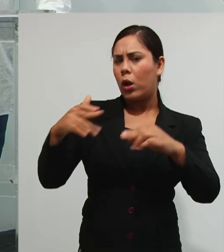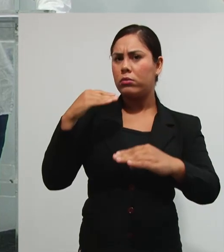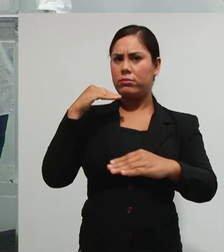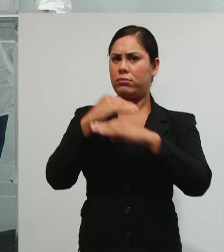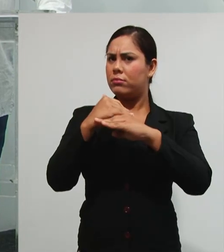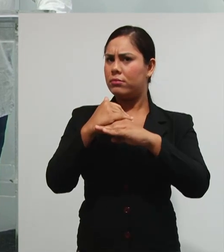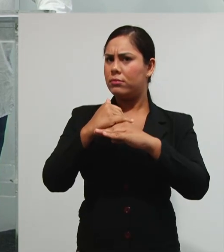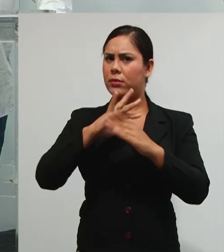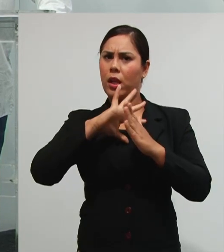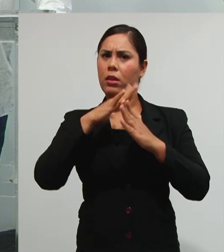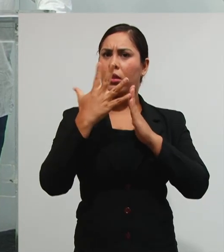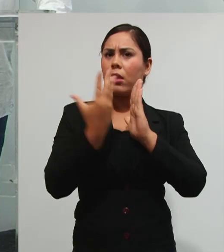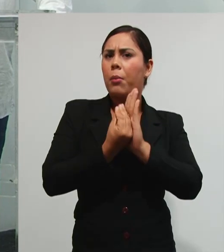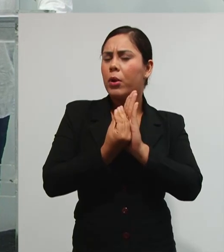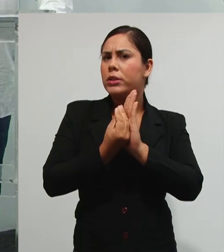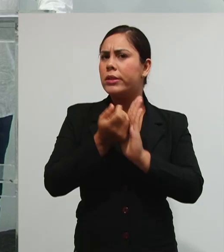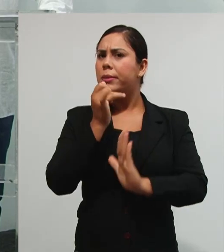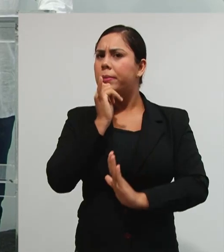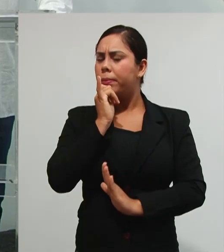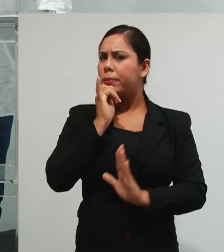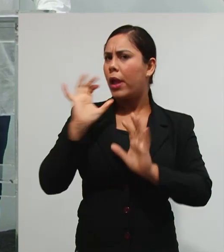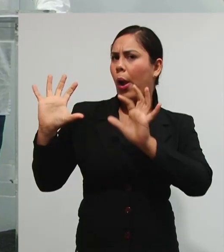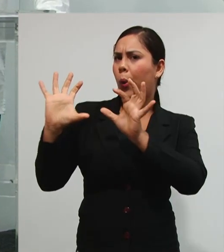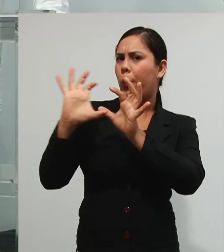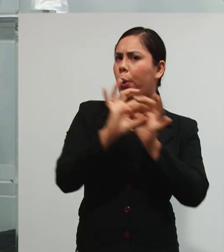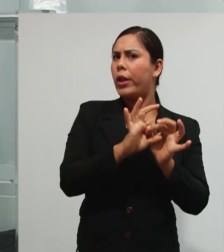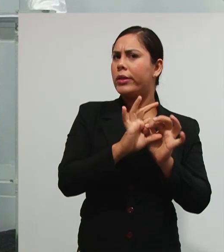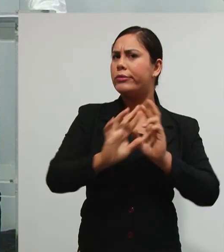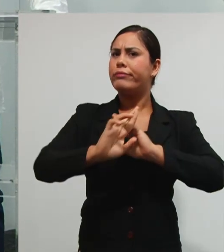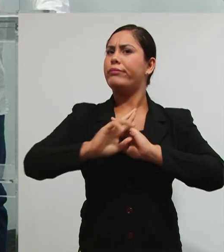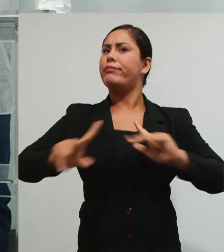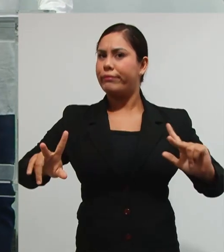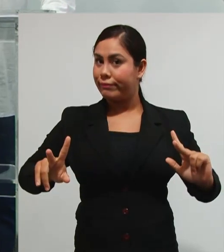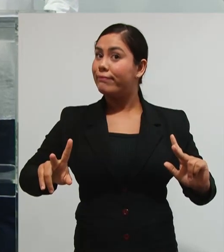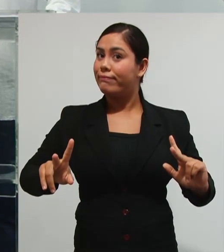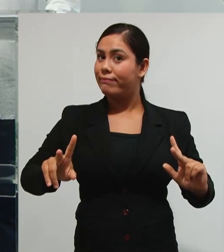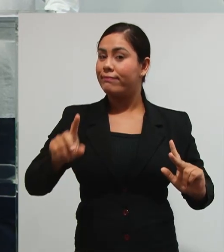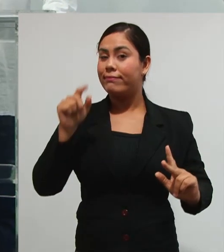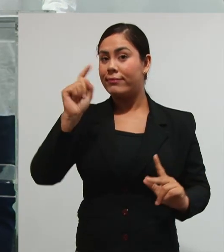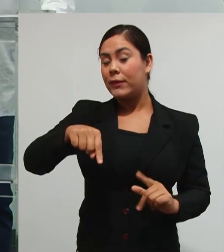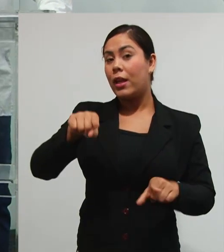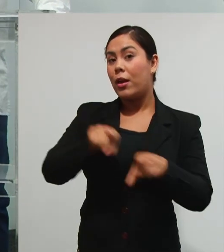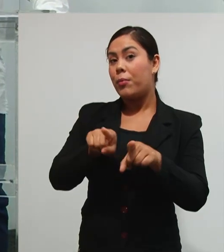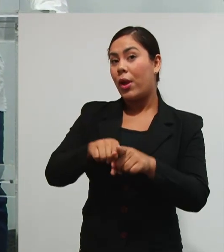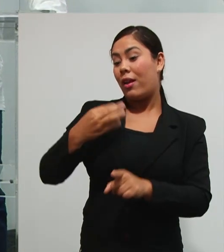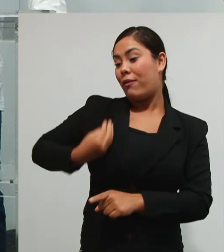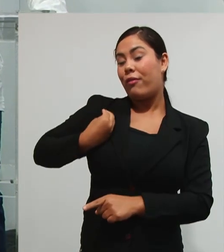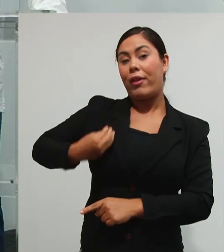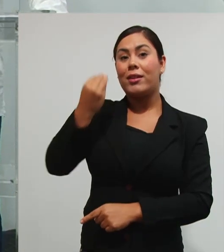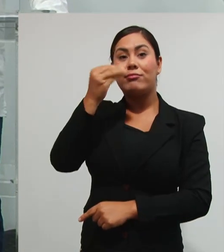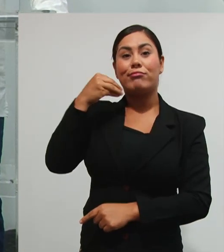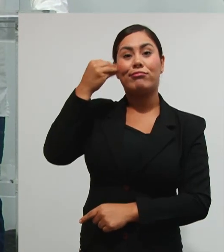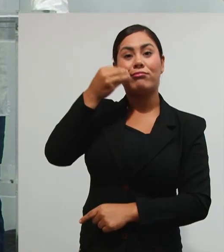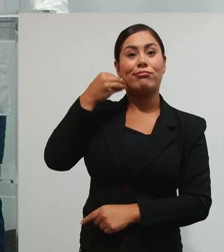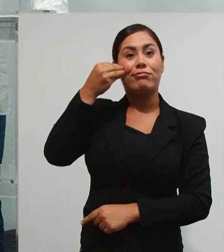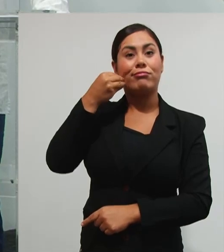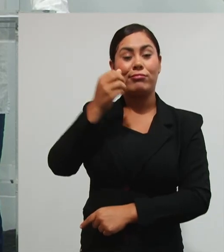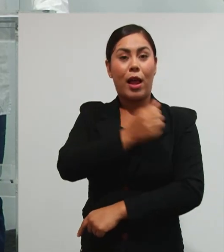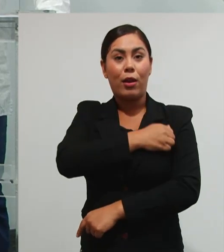na Amazônia, por exemplo, o contexto vai ser outro. Porque a vivência dos alunos é